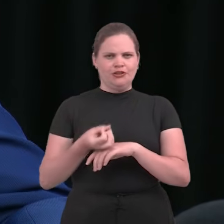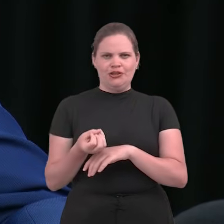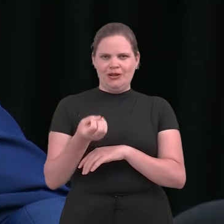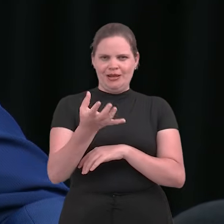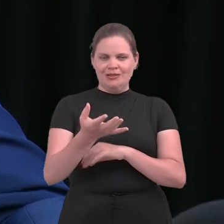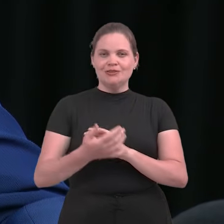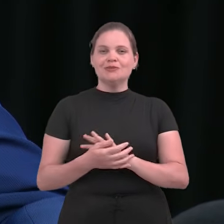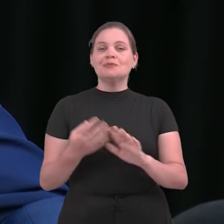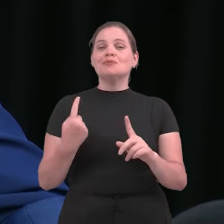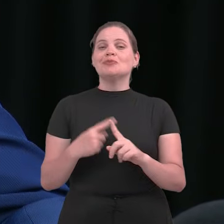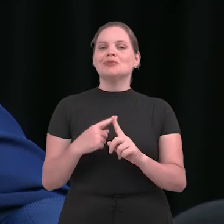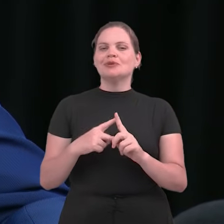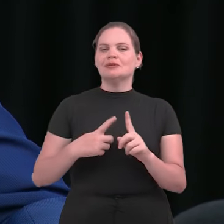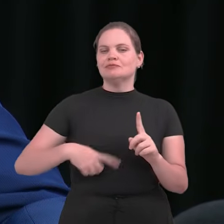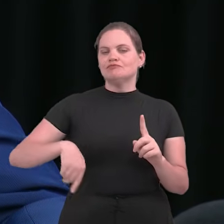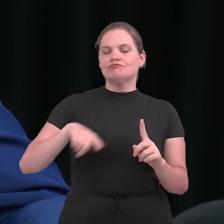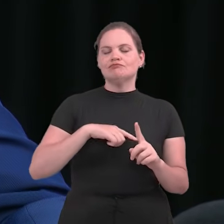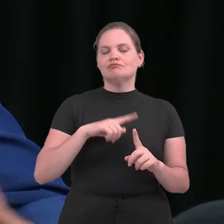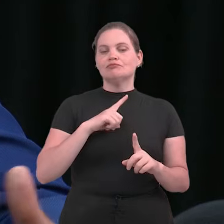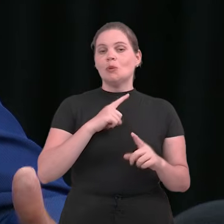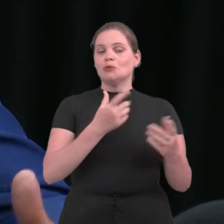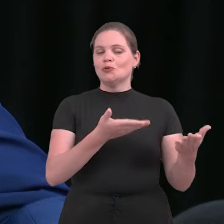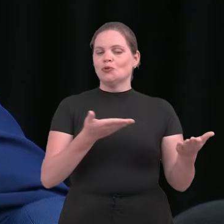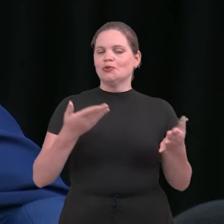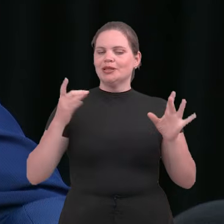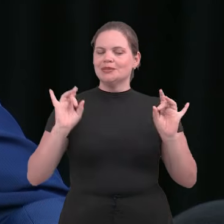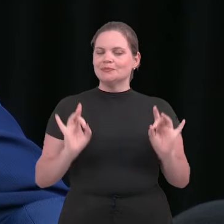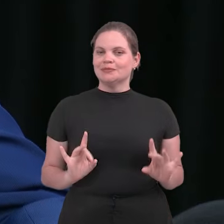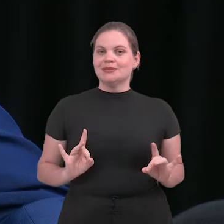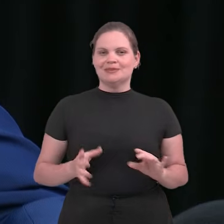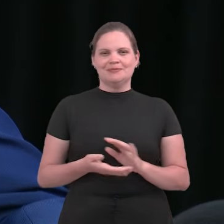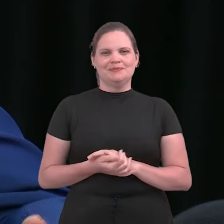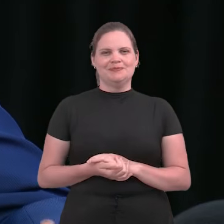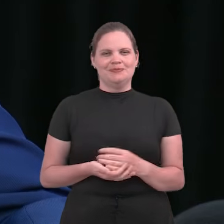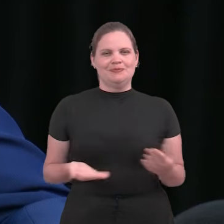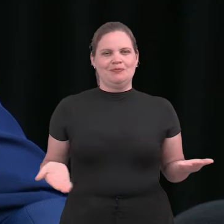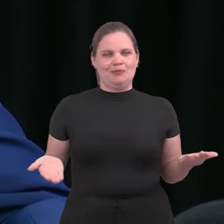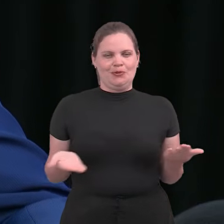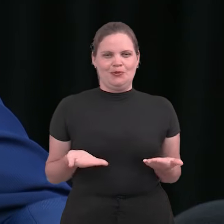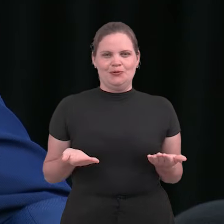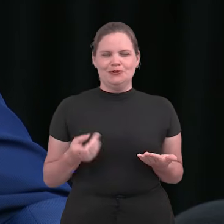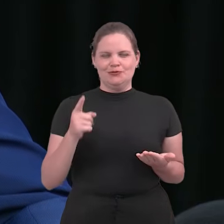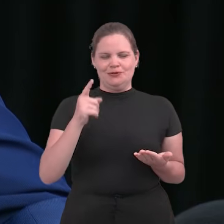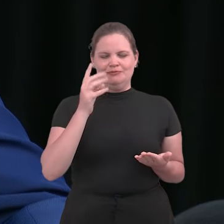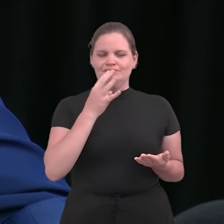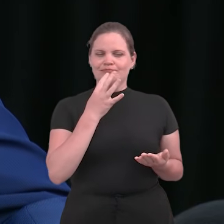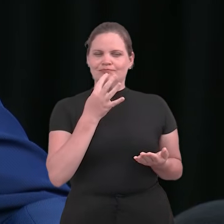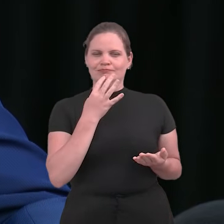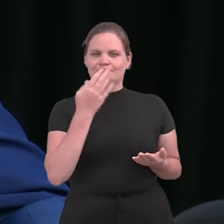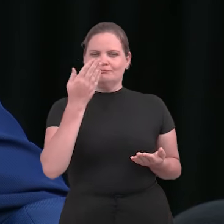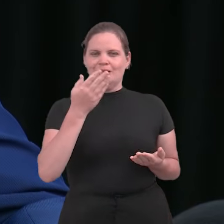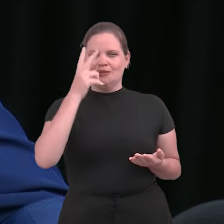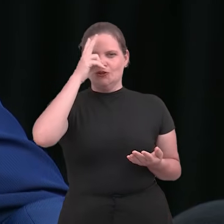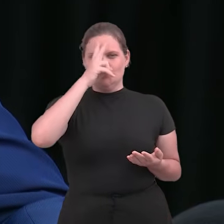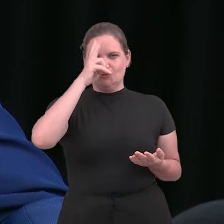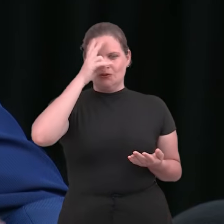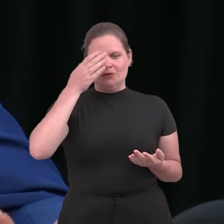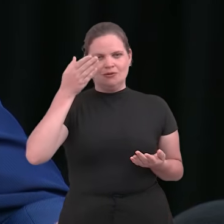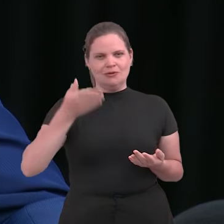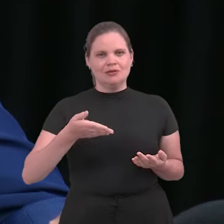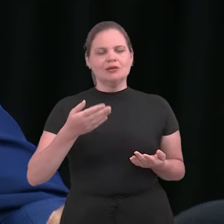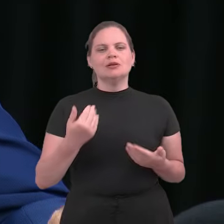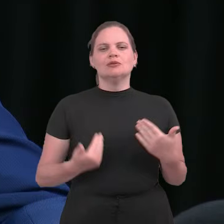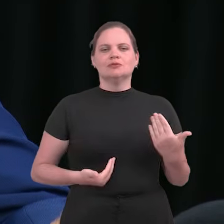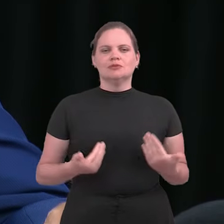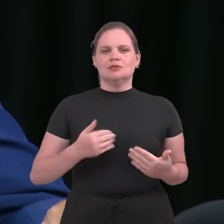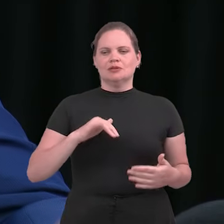de podcast é porque a gente tem convidado. E no programa de hoje você vai conhecer a história do nosso